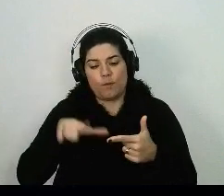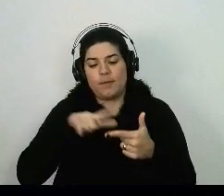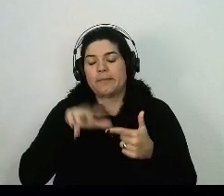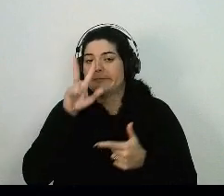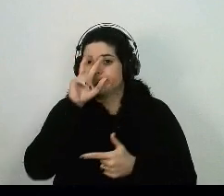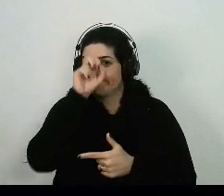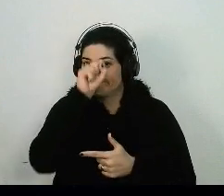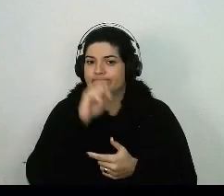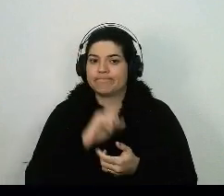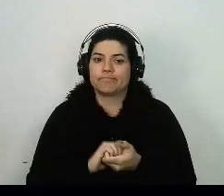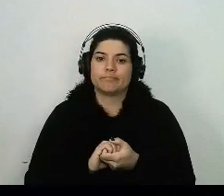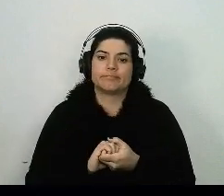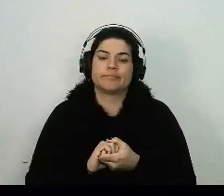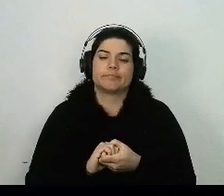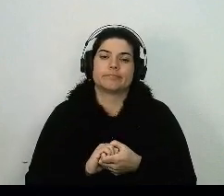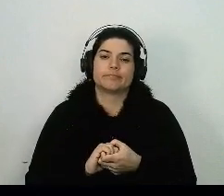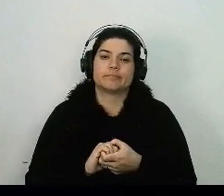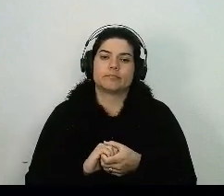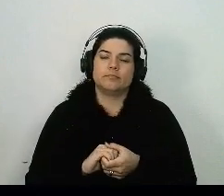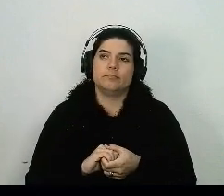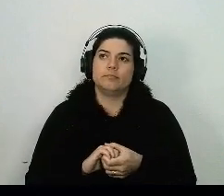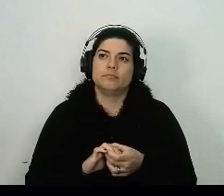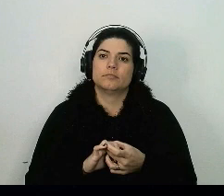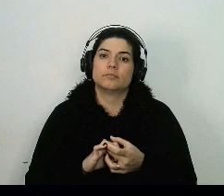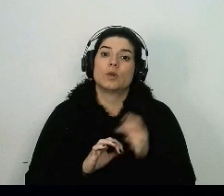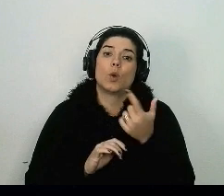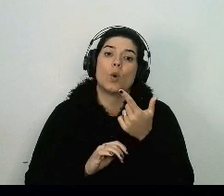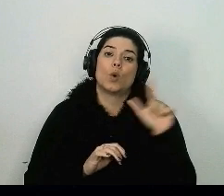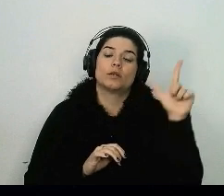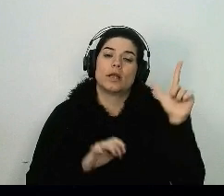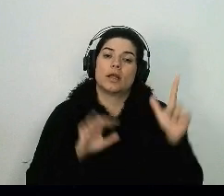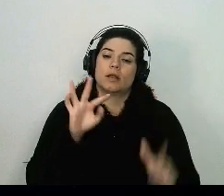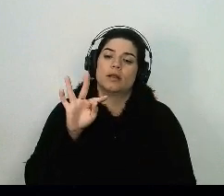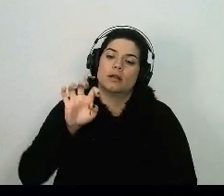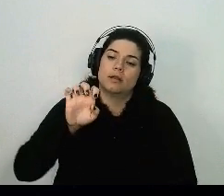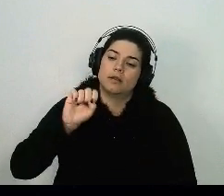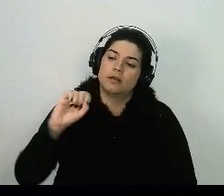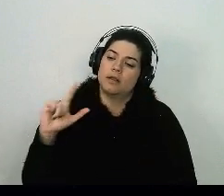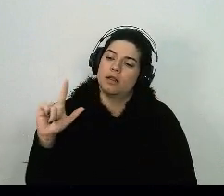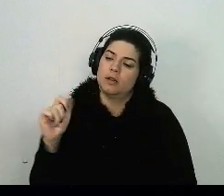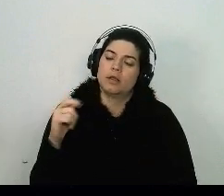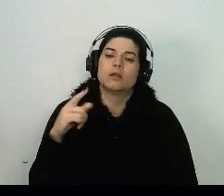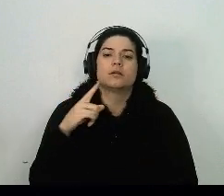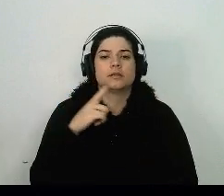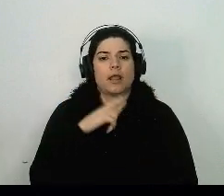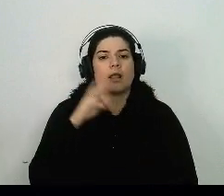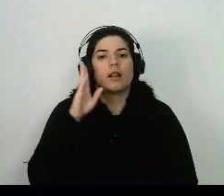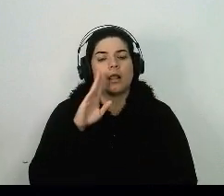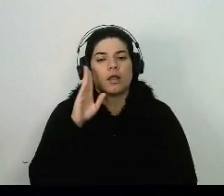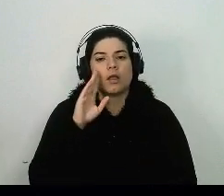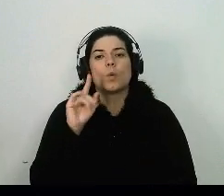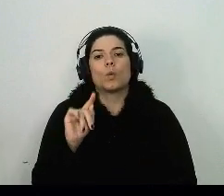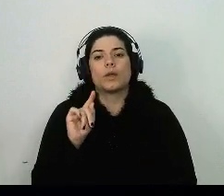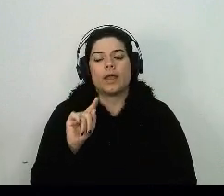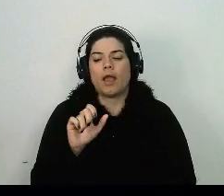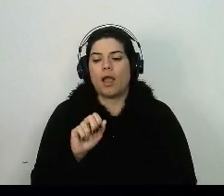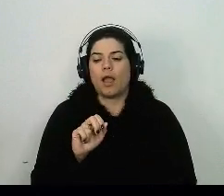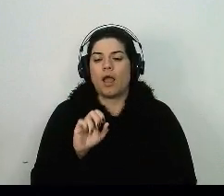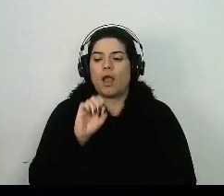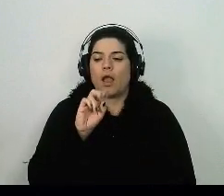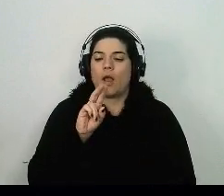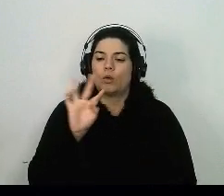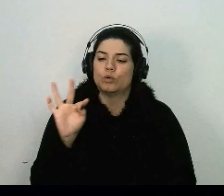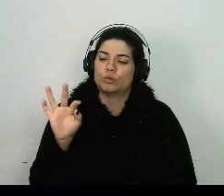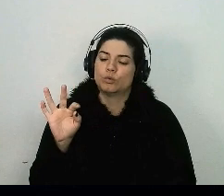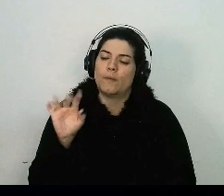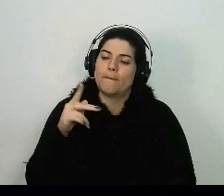né? E a outra questão também é a Tesla, né? A Tesla tem soluções legais, que é o Autopilot da Tesla. Primeiro, toda a